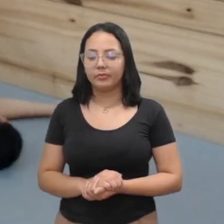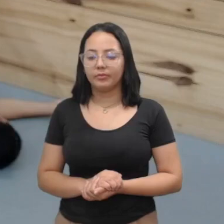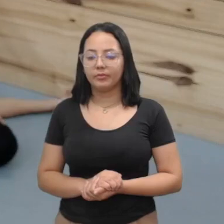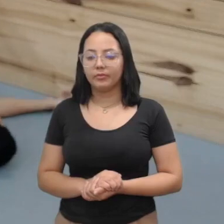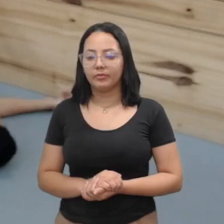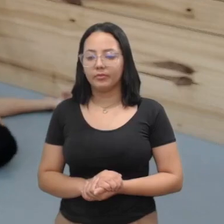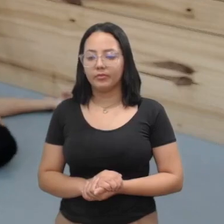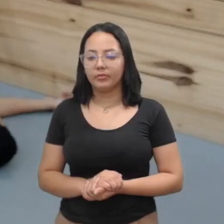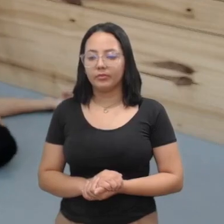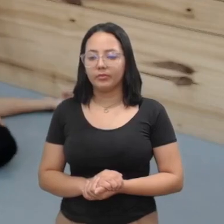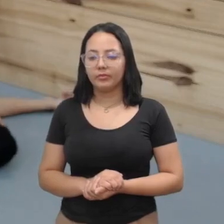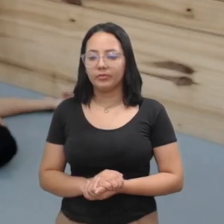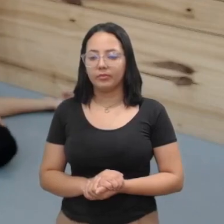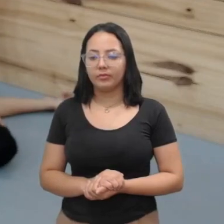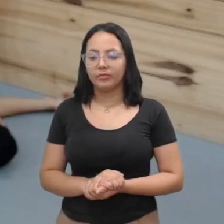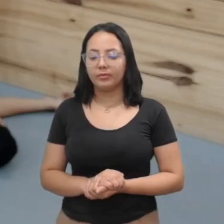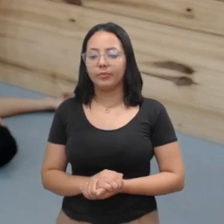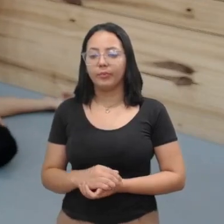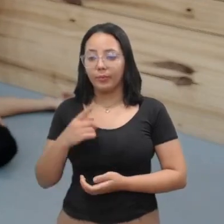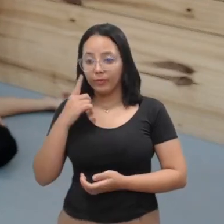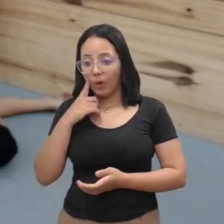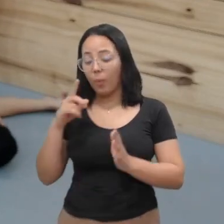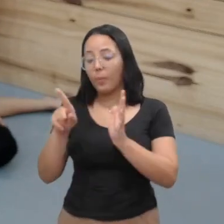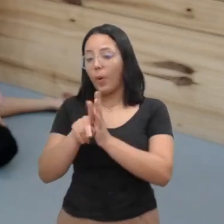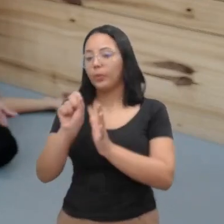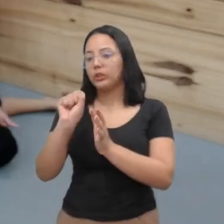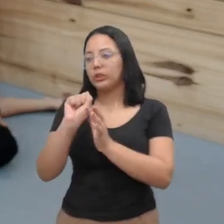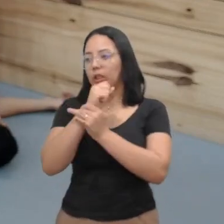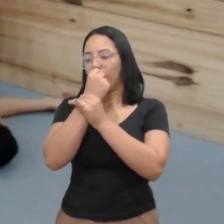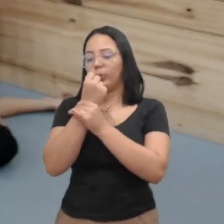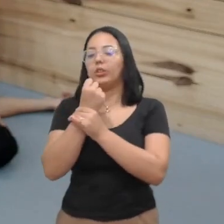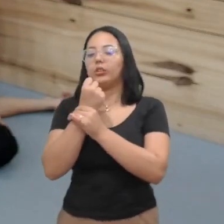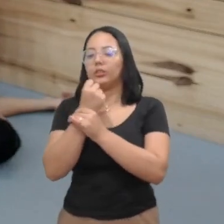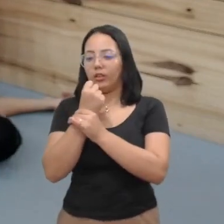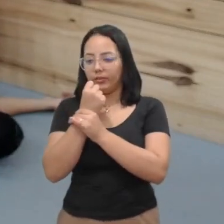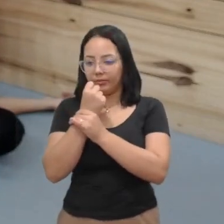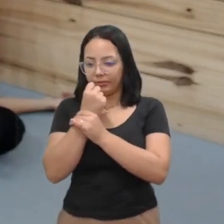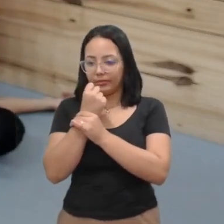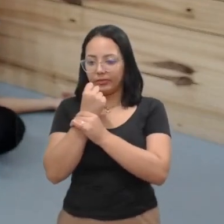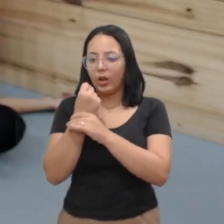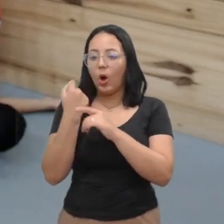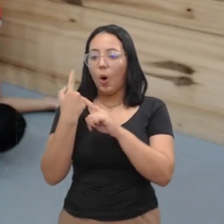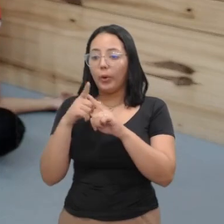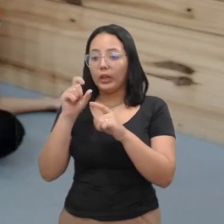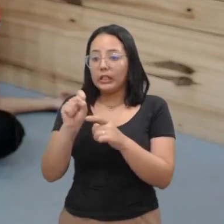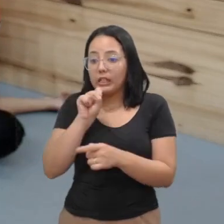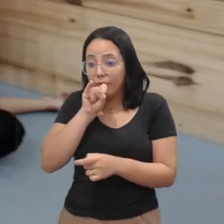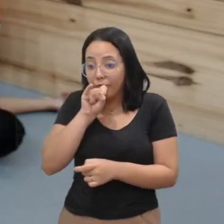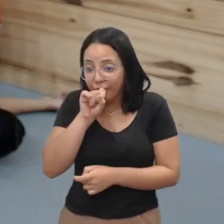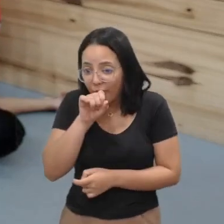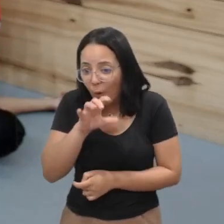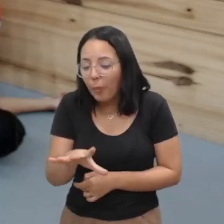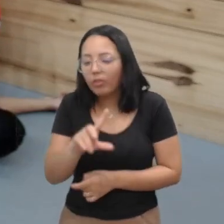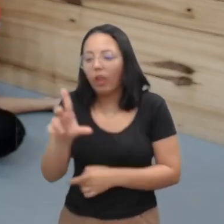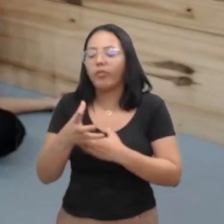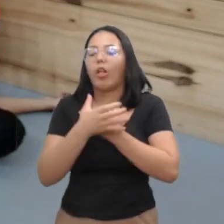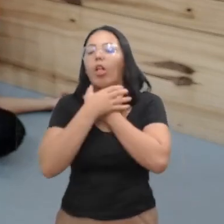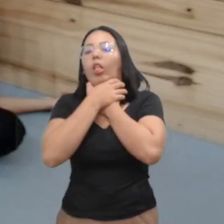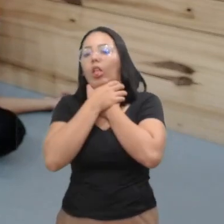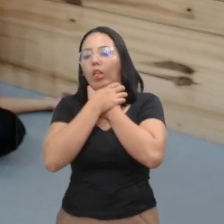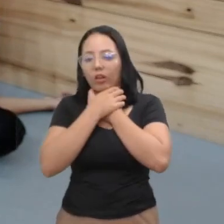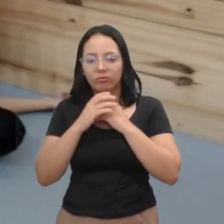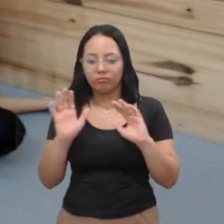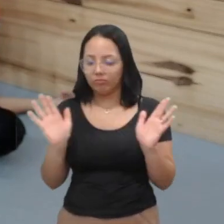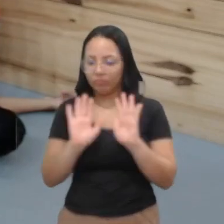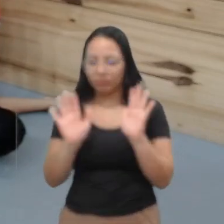é a posição de segurança, ok? Pode ajustar alguma coisa para vomitar, isso, né? Exatamente. Para se engasgar com o vômito,